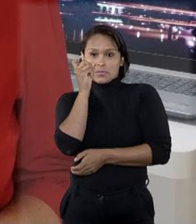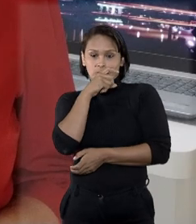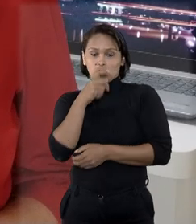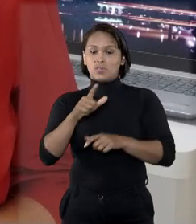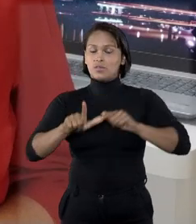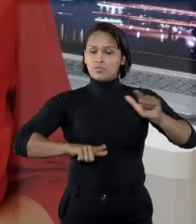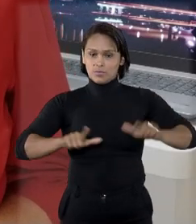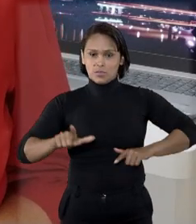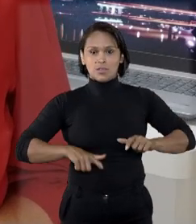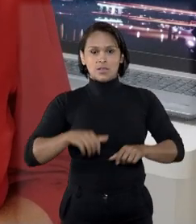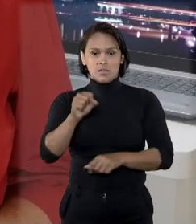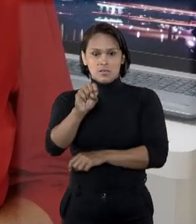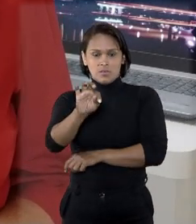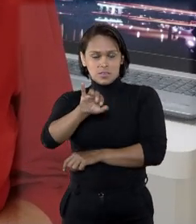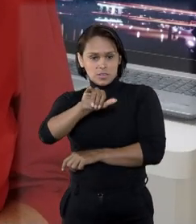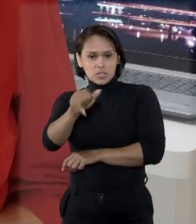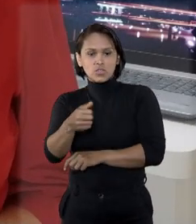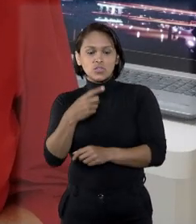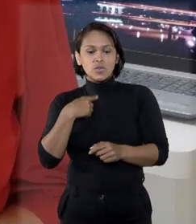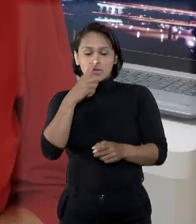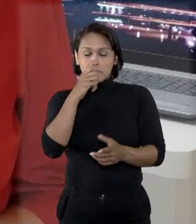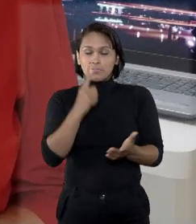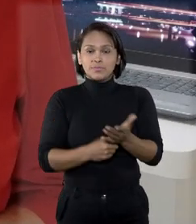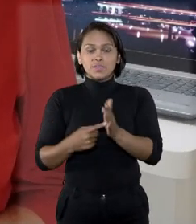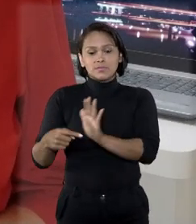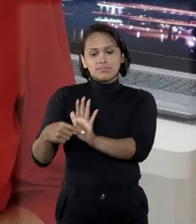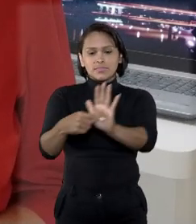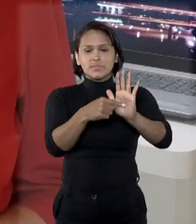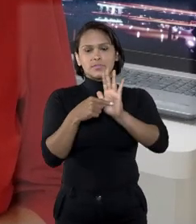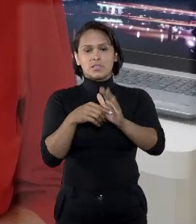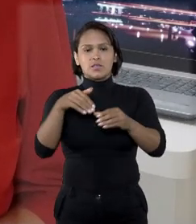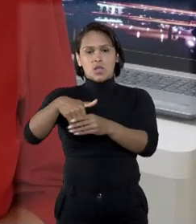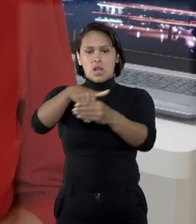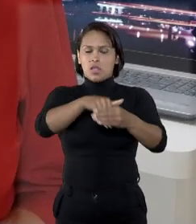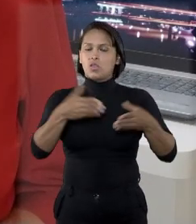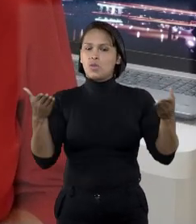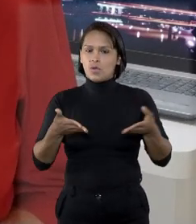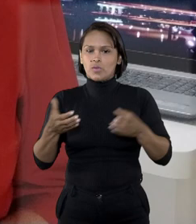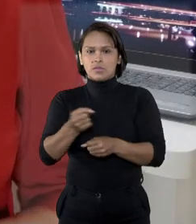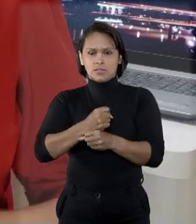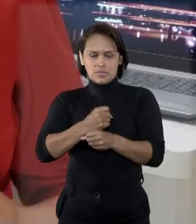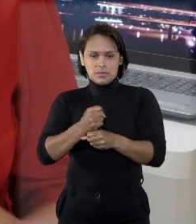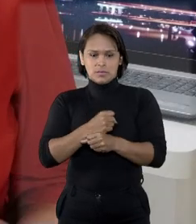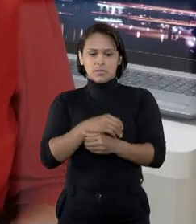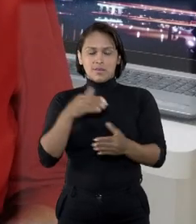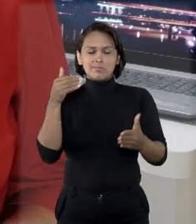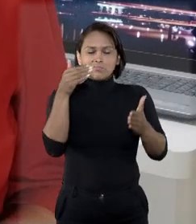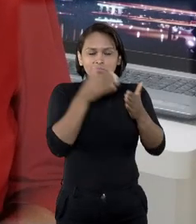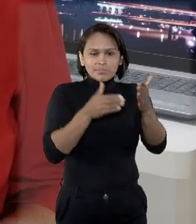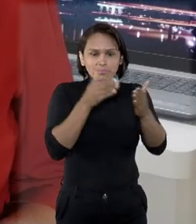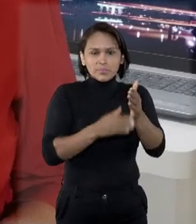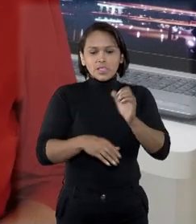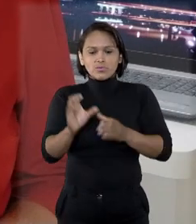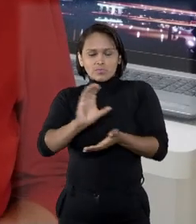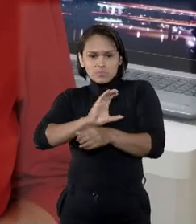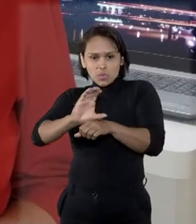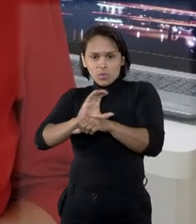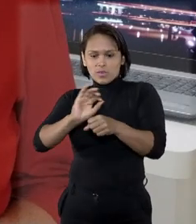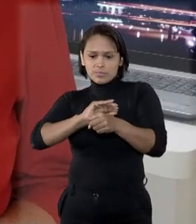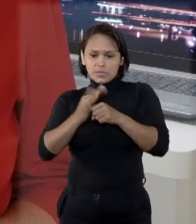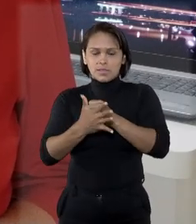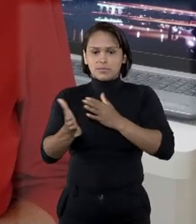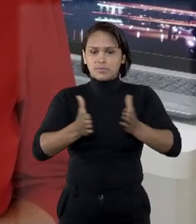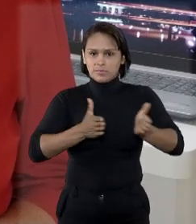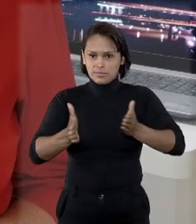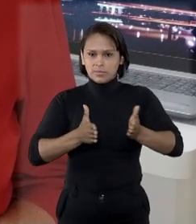fantasmas. No STJ, o prefeito alegou que a decisão interfere no processo eleitoral deste ano e o impede de coordenar as ações de combate